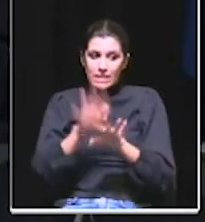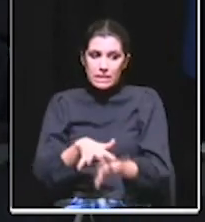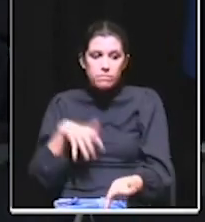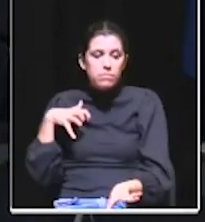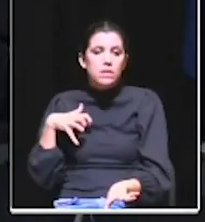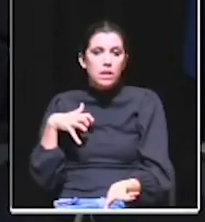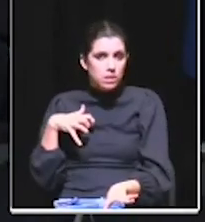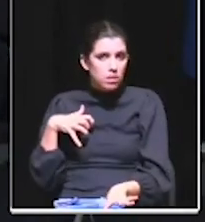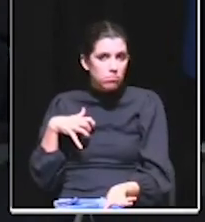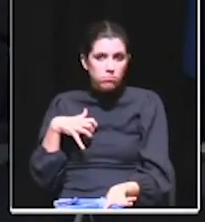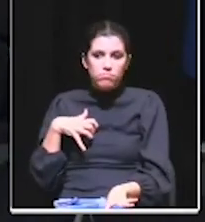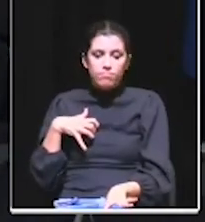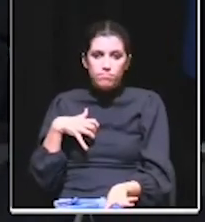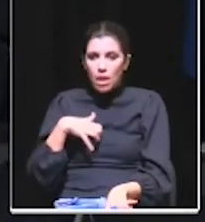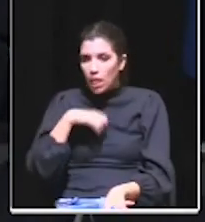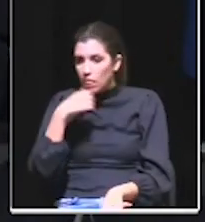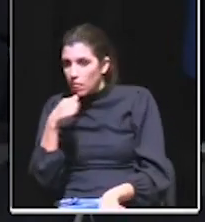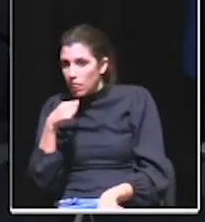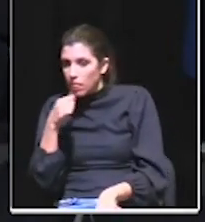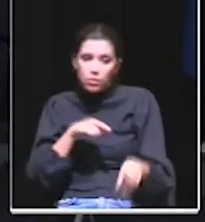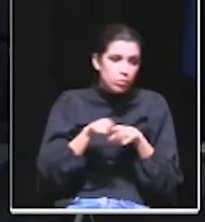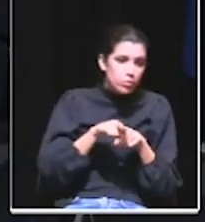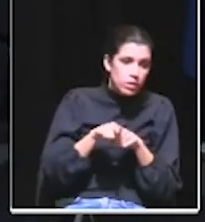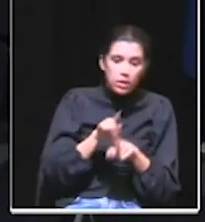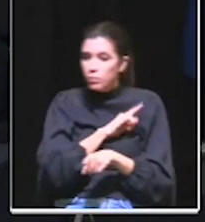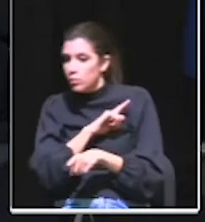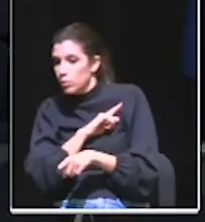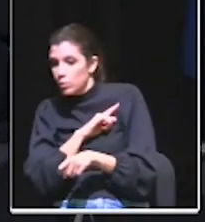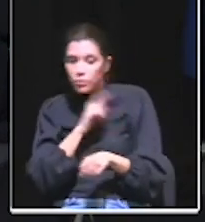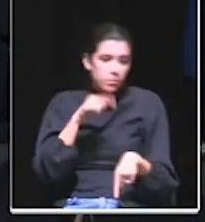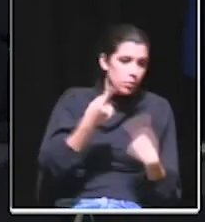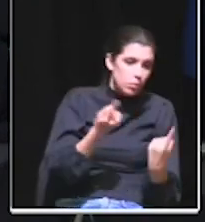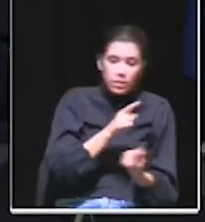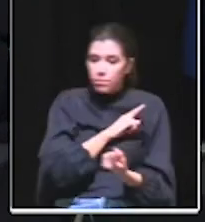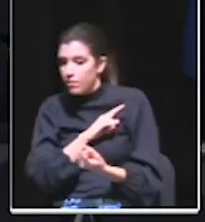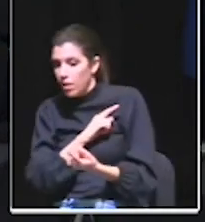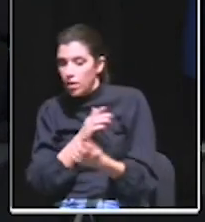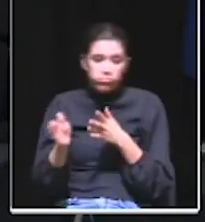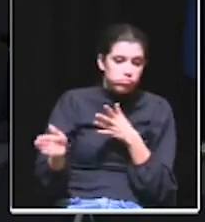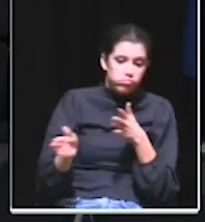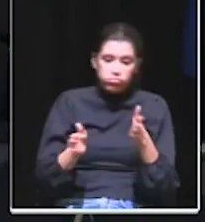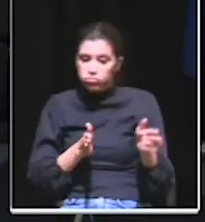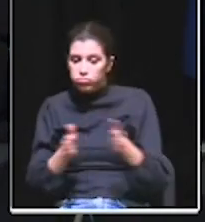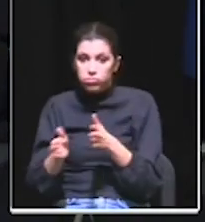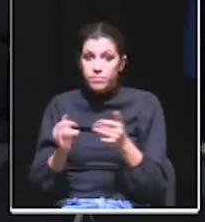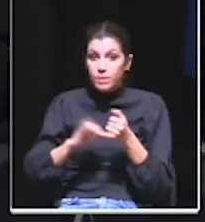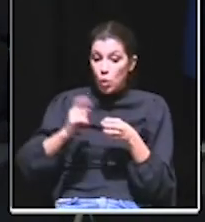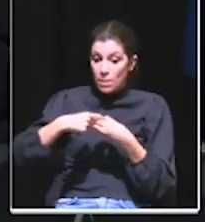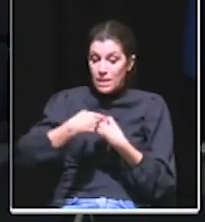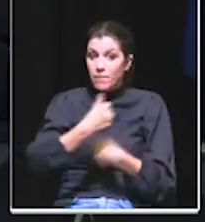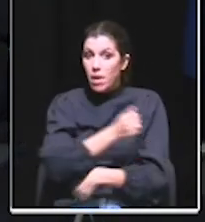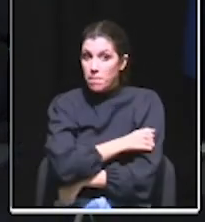sido constantemente entre opção pública, opção privada, opção pública, opção privada. A questão das cooperativas de